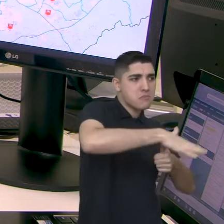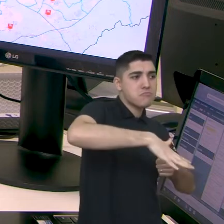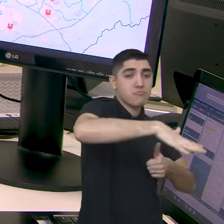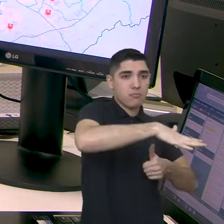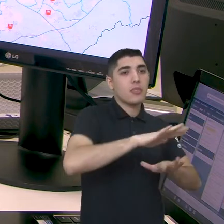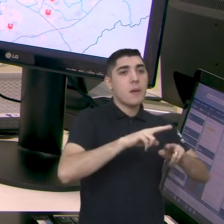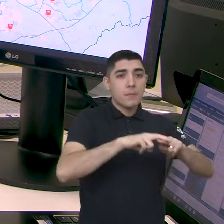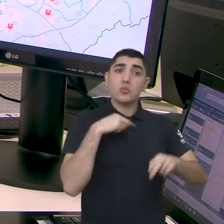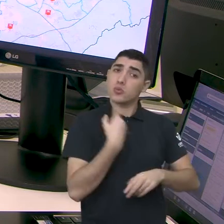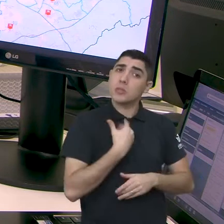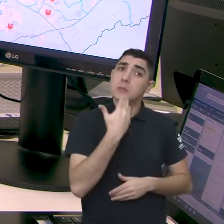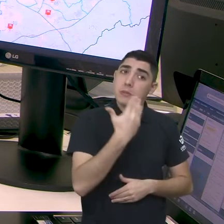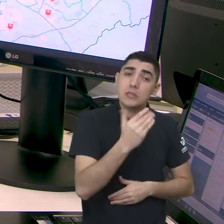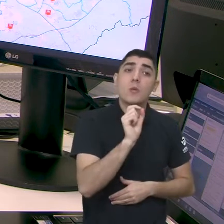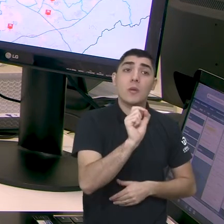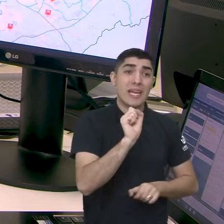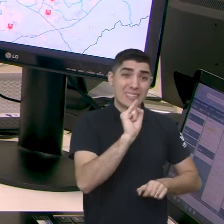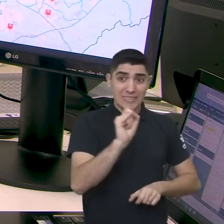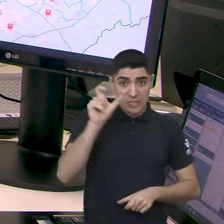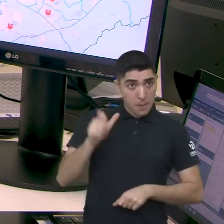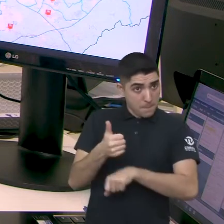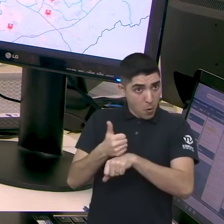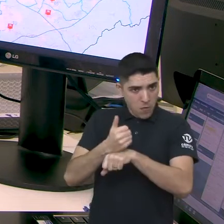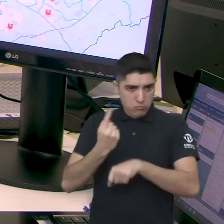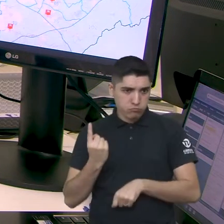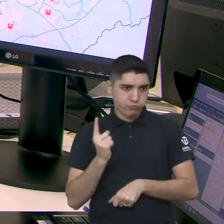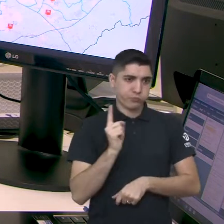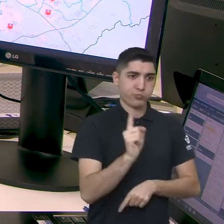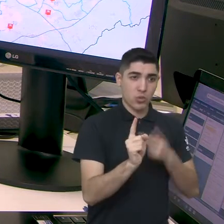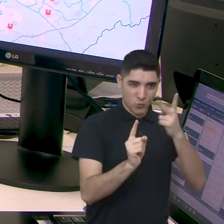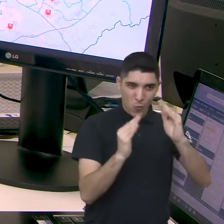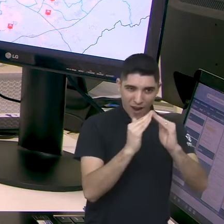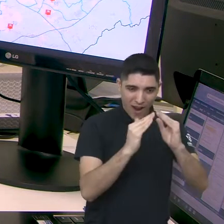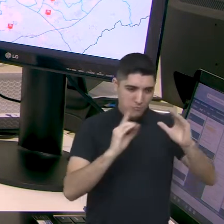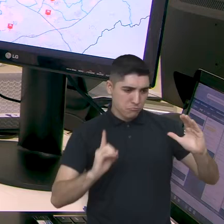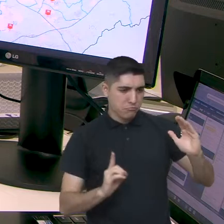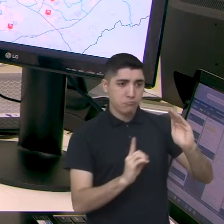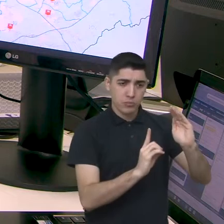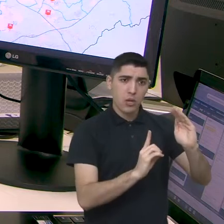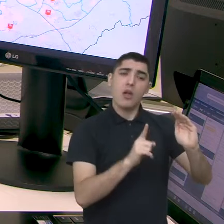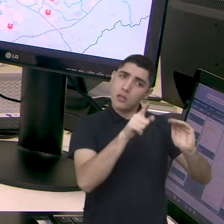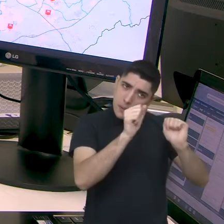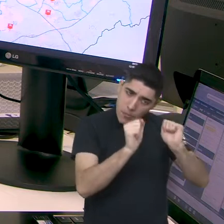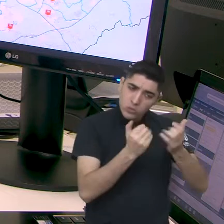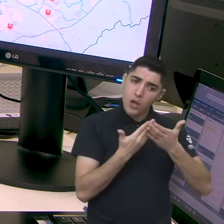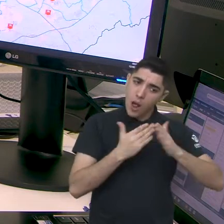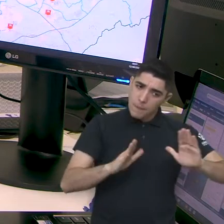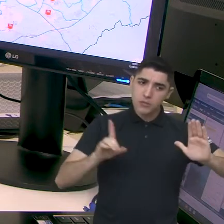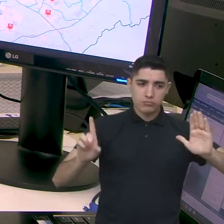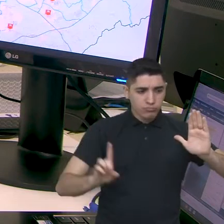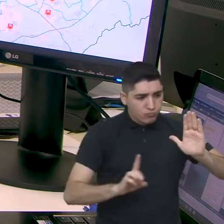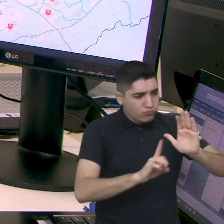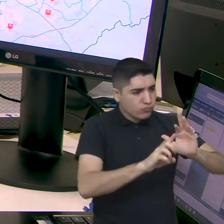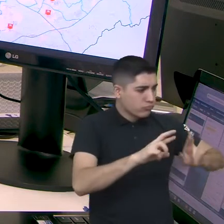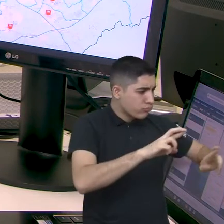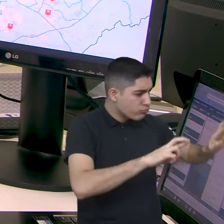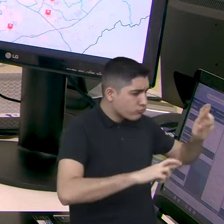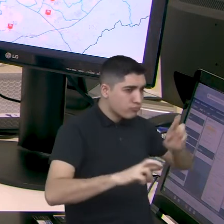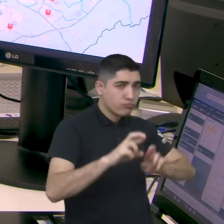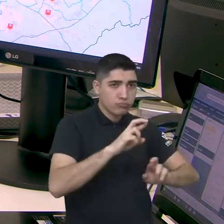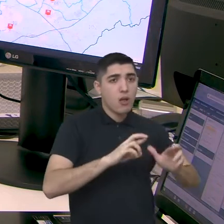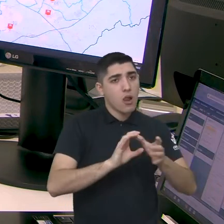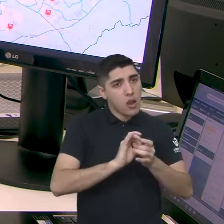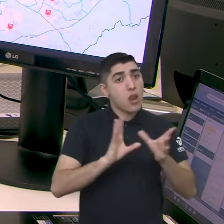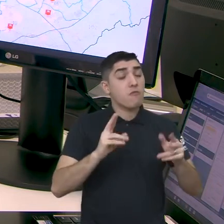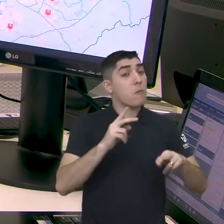gente pede, se o agente de combate à endemia bateu aí na sua porta, está querendo realizar a visita, abra a porta para ele, permita a